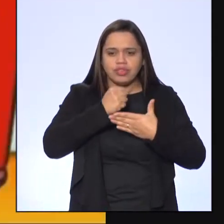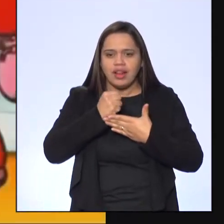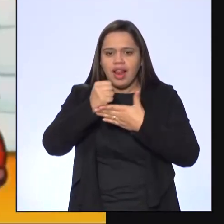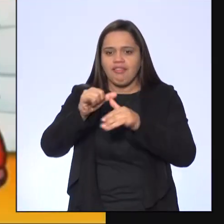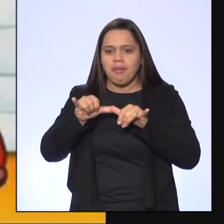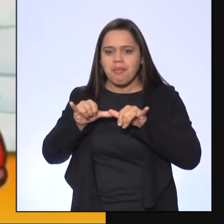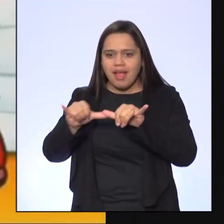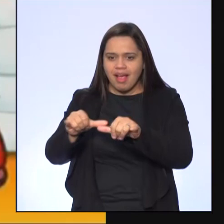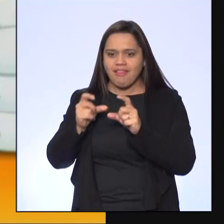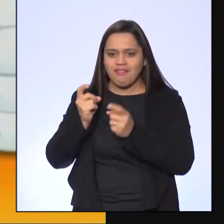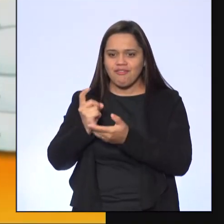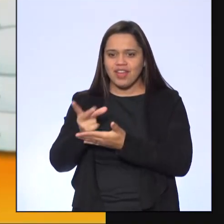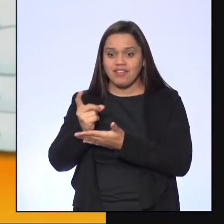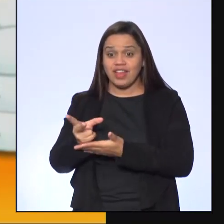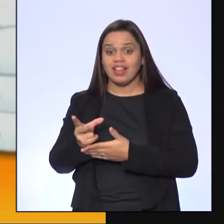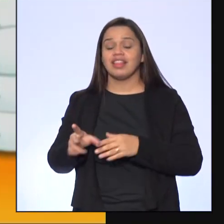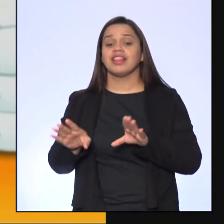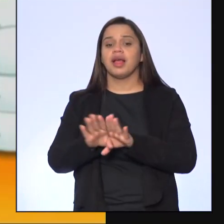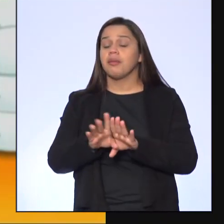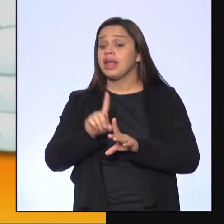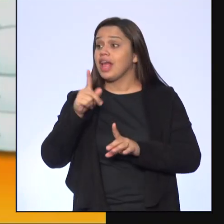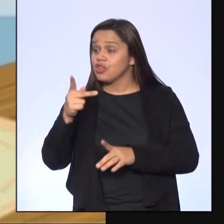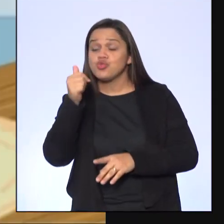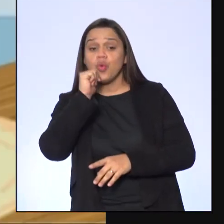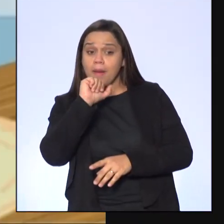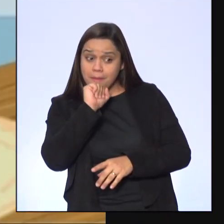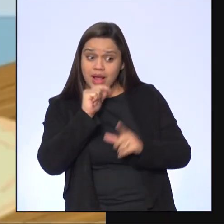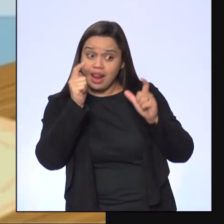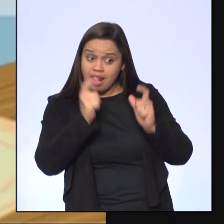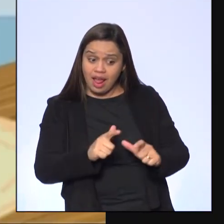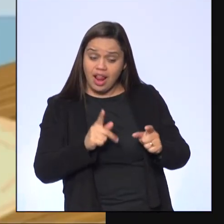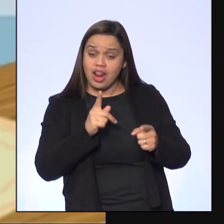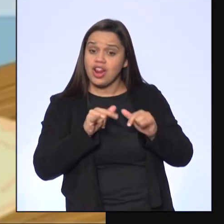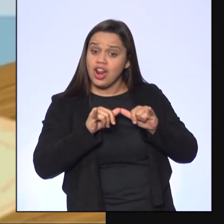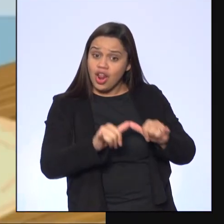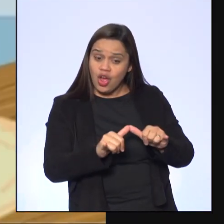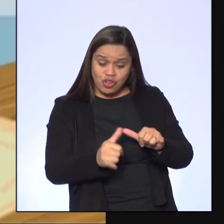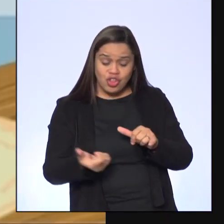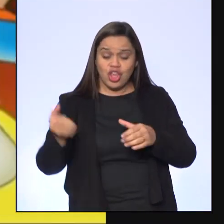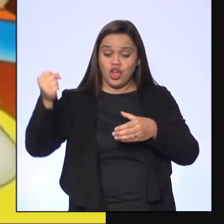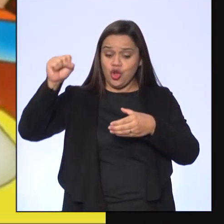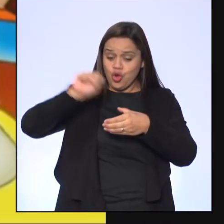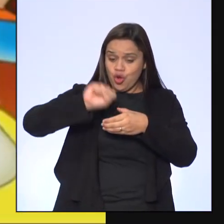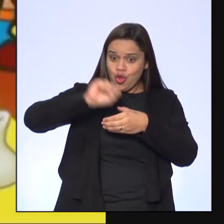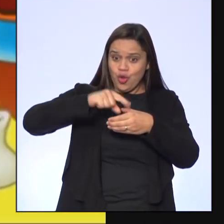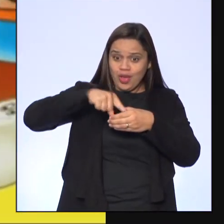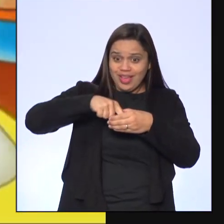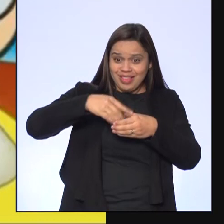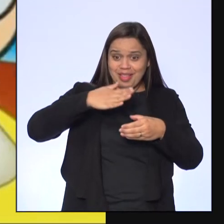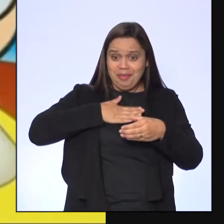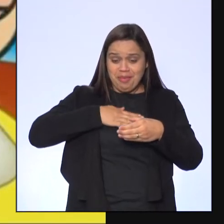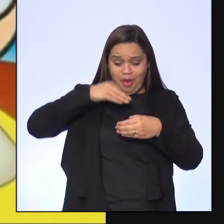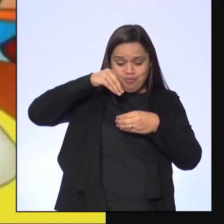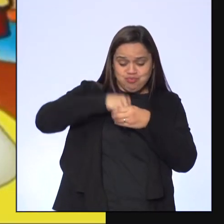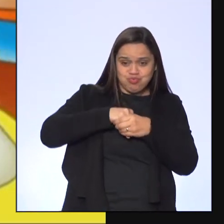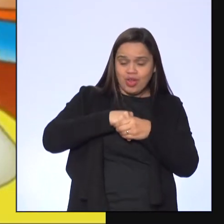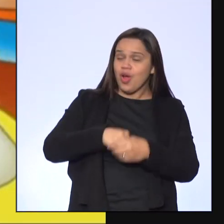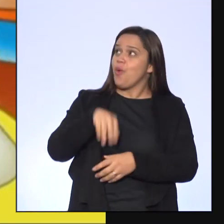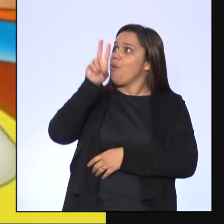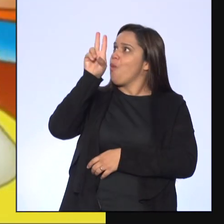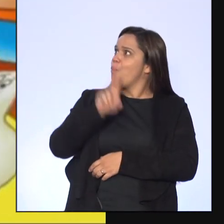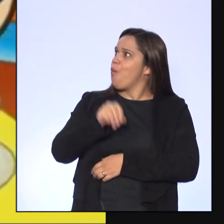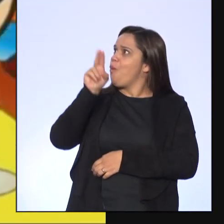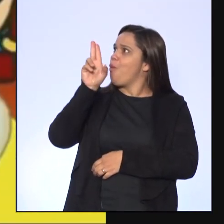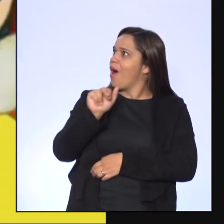Em uma delas, a sua mãe comprou o sal e colocou dentro de mim. Uau! Que legal que é